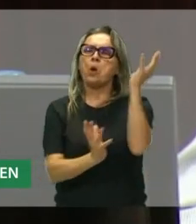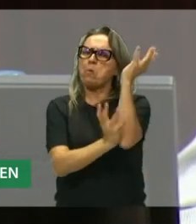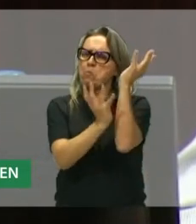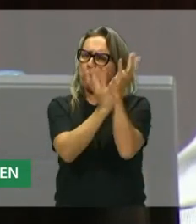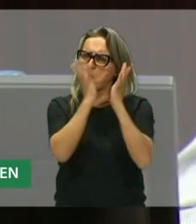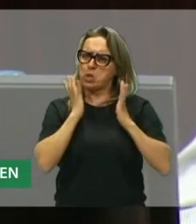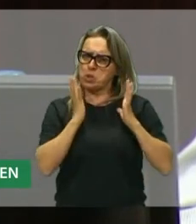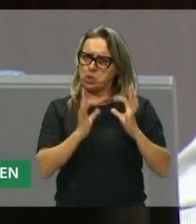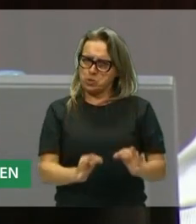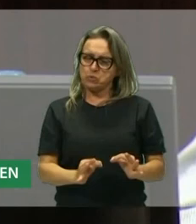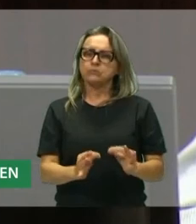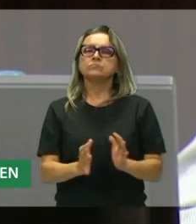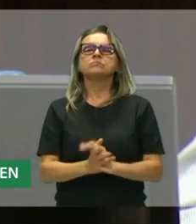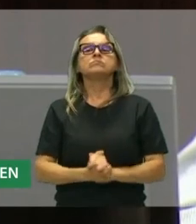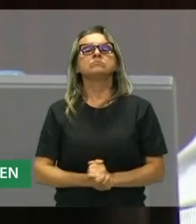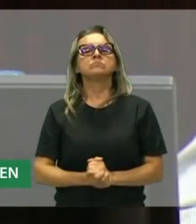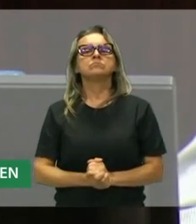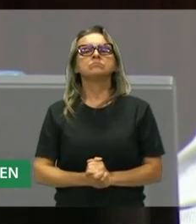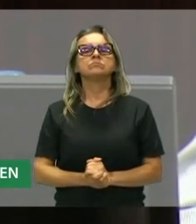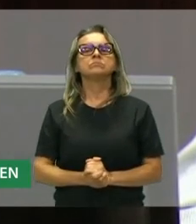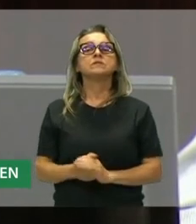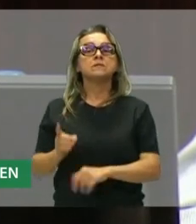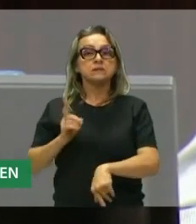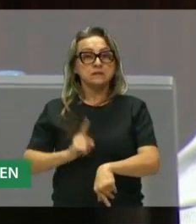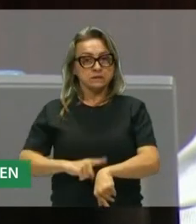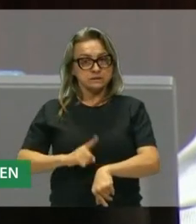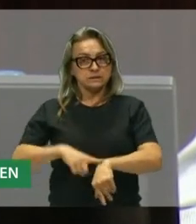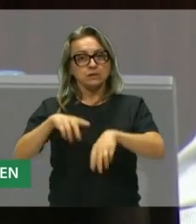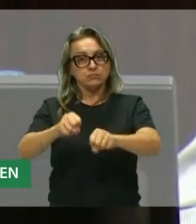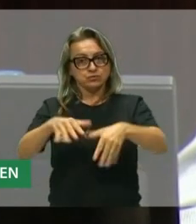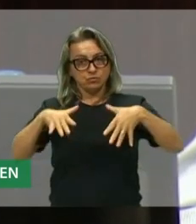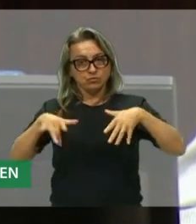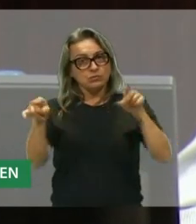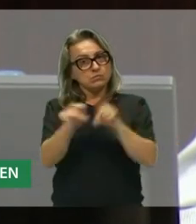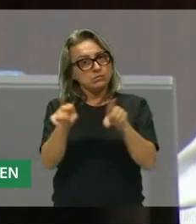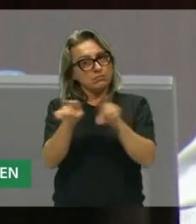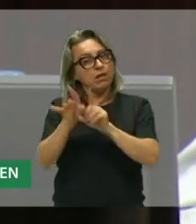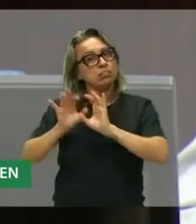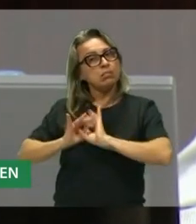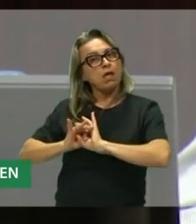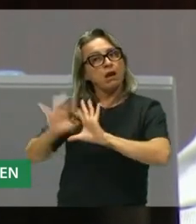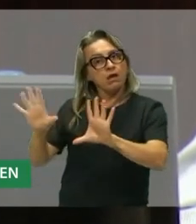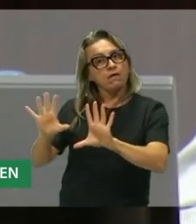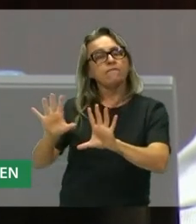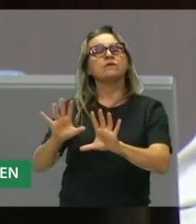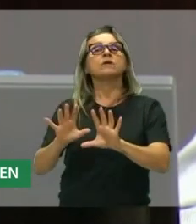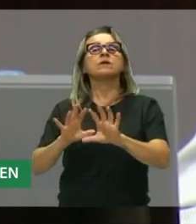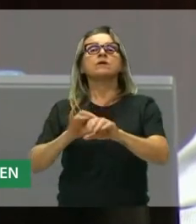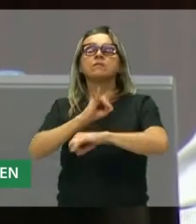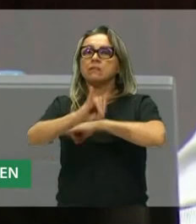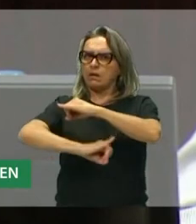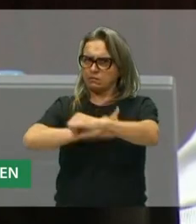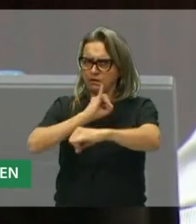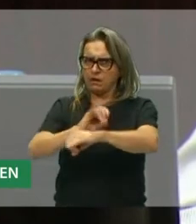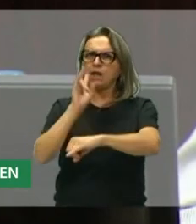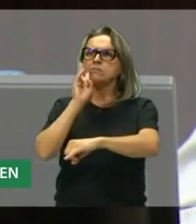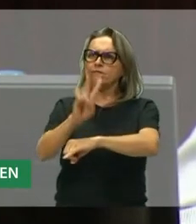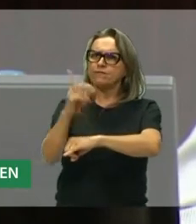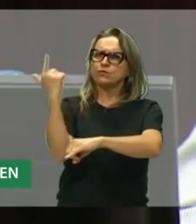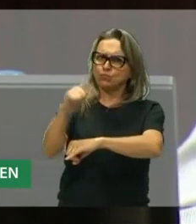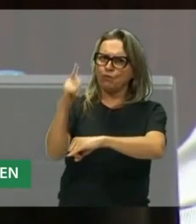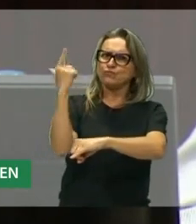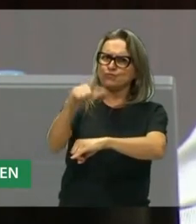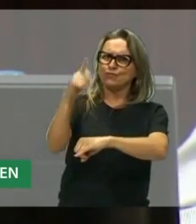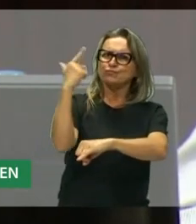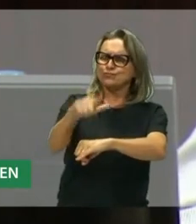a audiência, todo esse tempo de audiência foi disponibilizado também virtualmente para que possa ser visto e revisto quantas vezes quiser